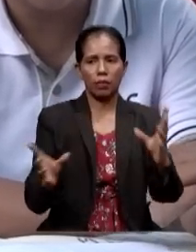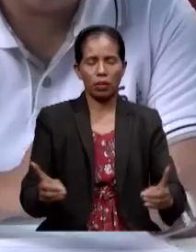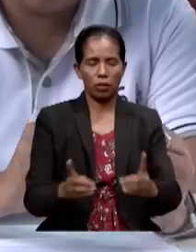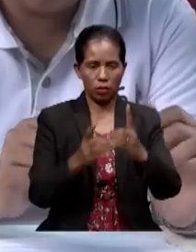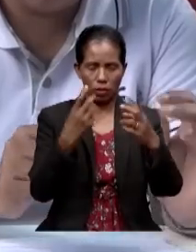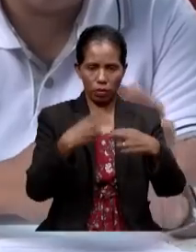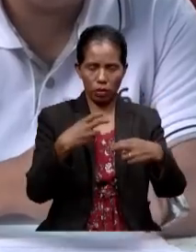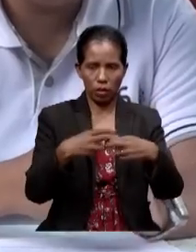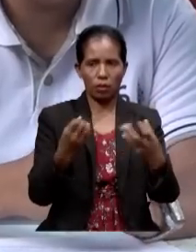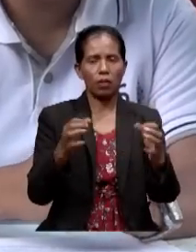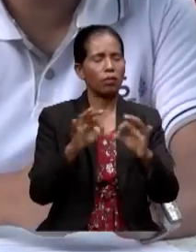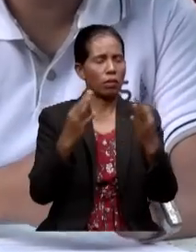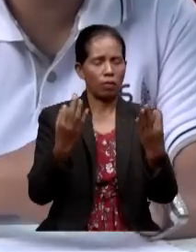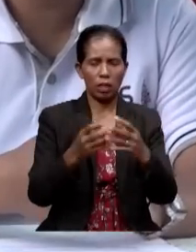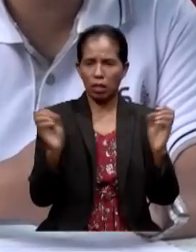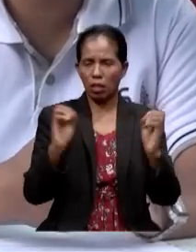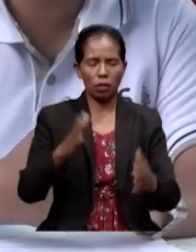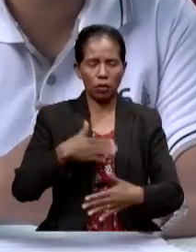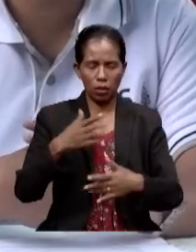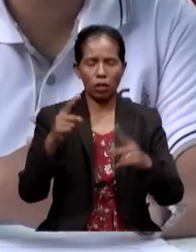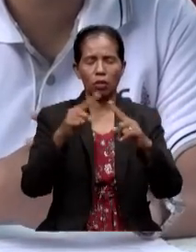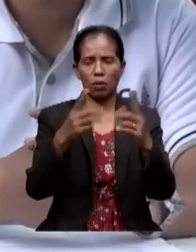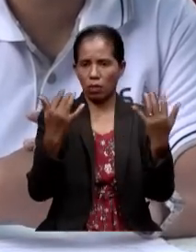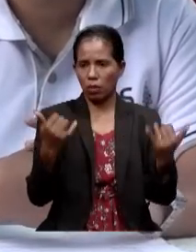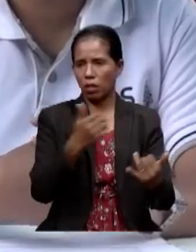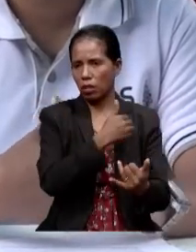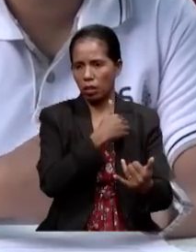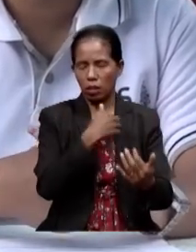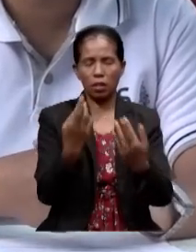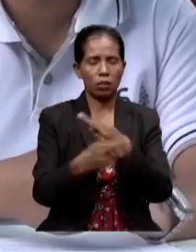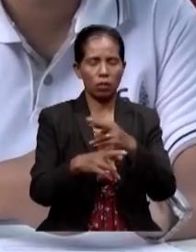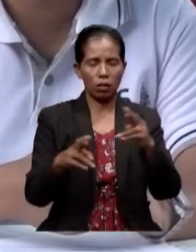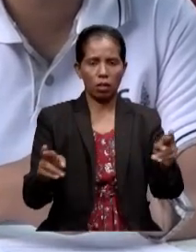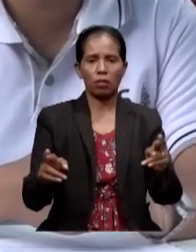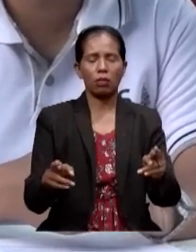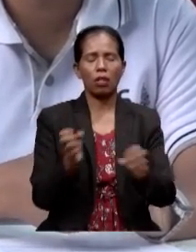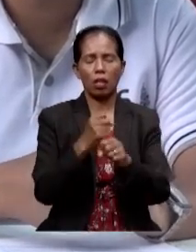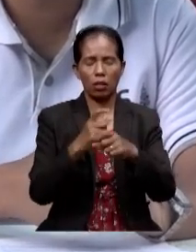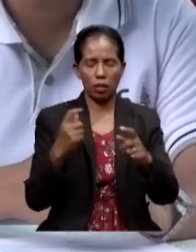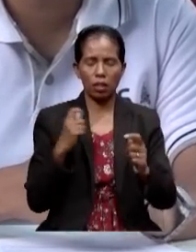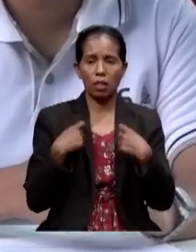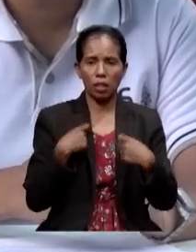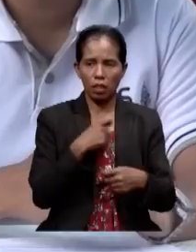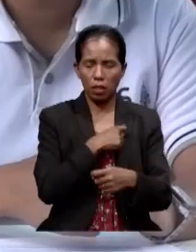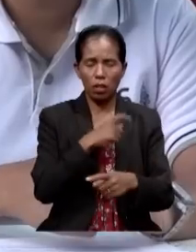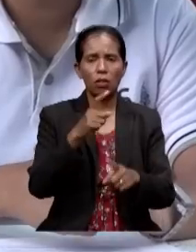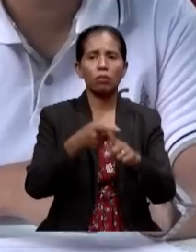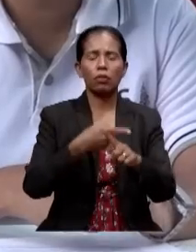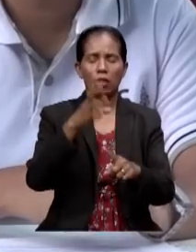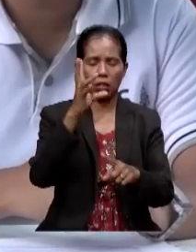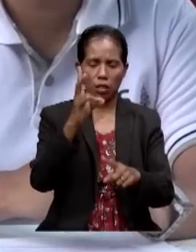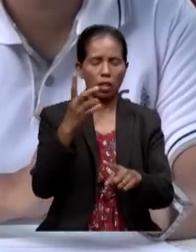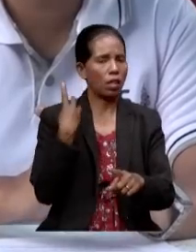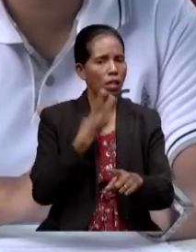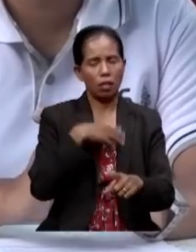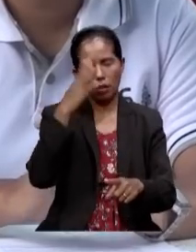oing-oing. Família Ladun satisfaz, tamba to agora será o acesso para o resultado da autopsia. Honune, durante fulang hitu, amila atene